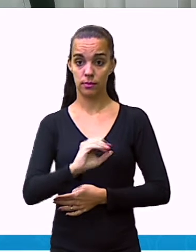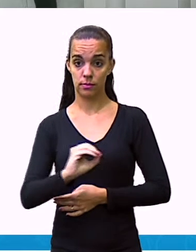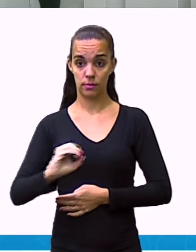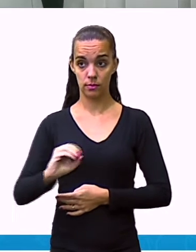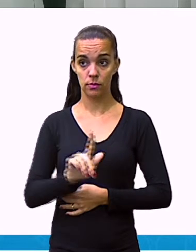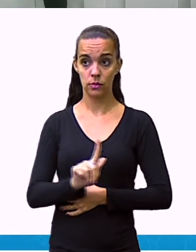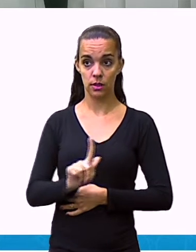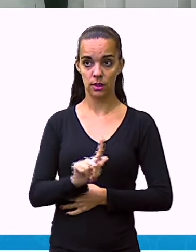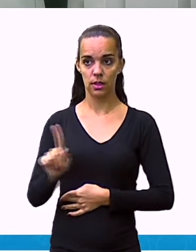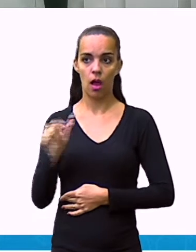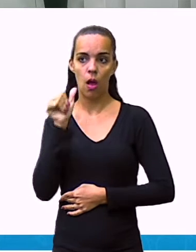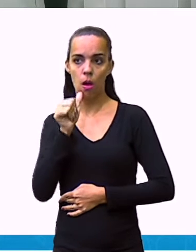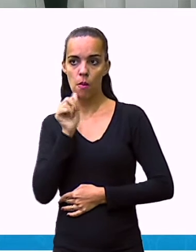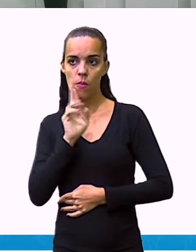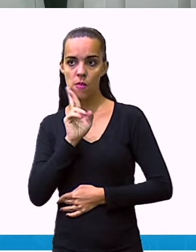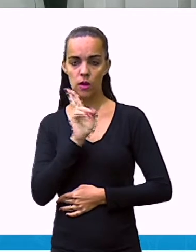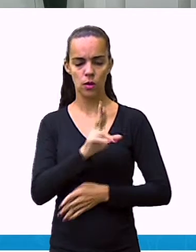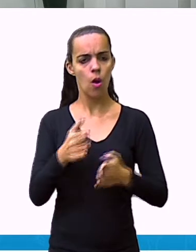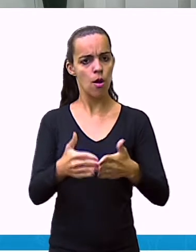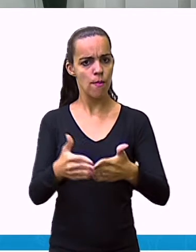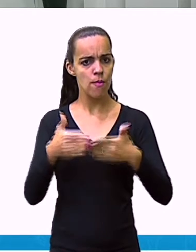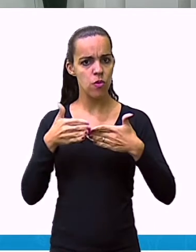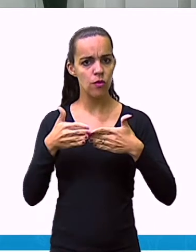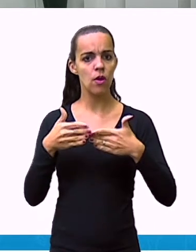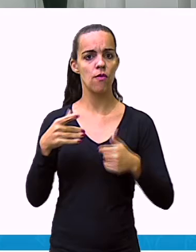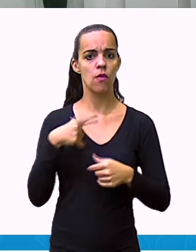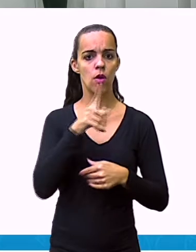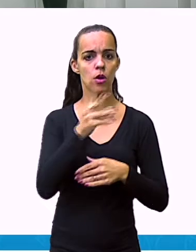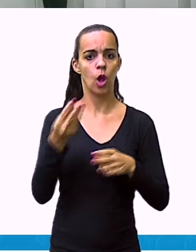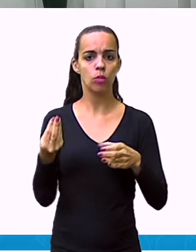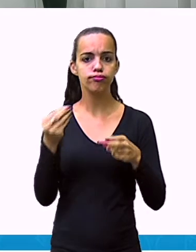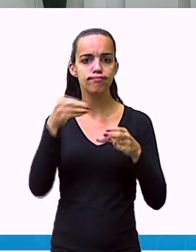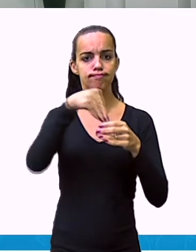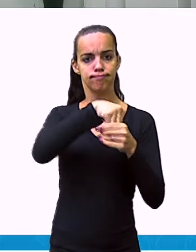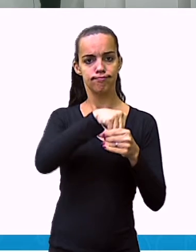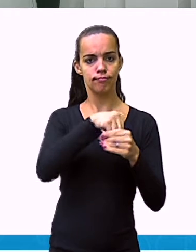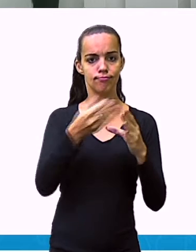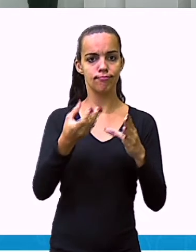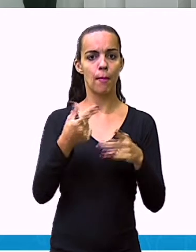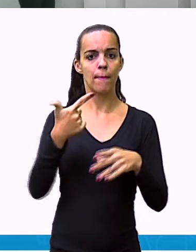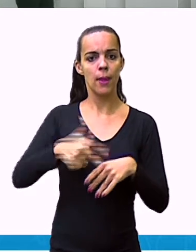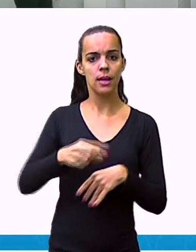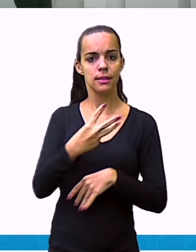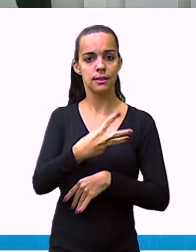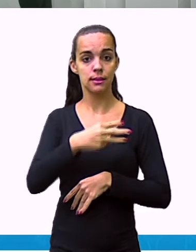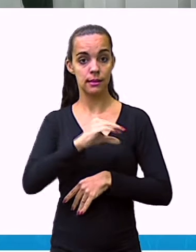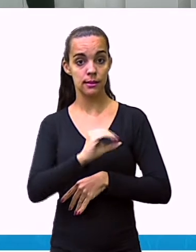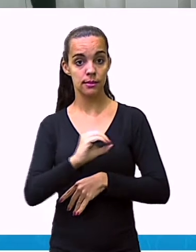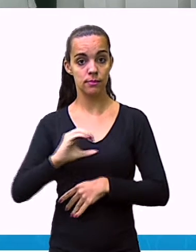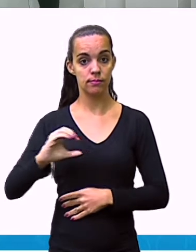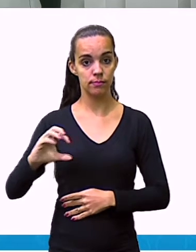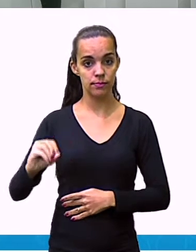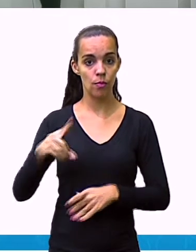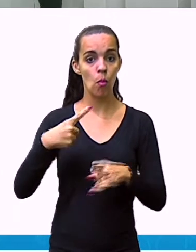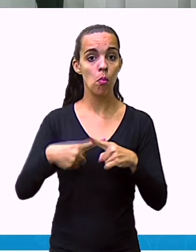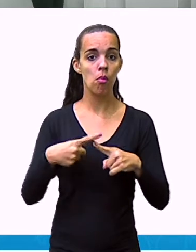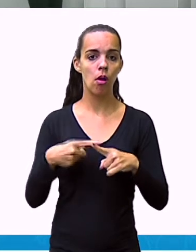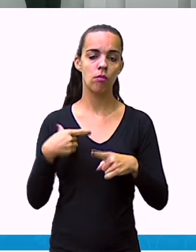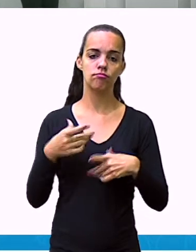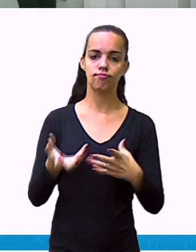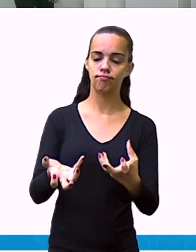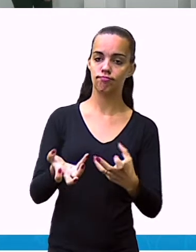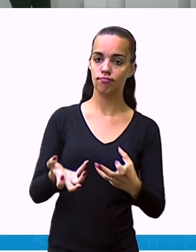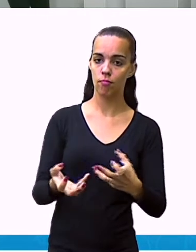aí ela fala assim olha por favor coloque mais 300 G porque